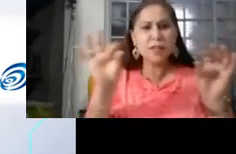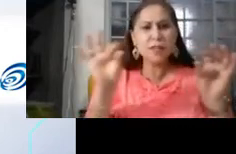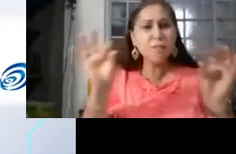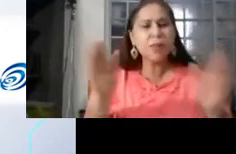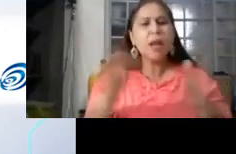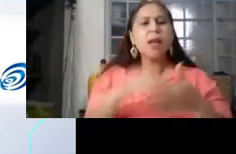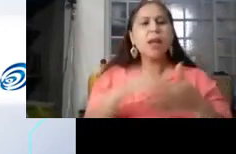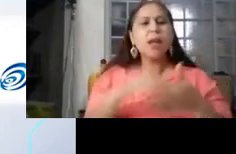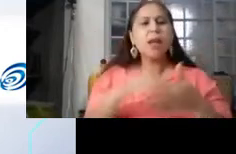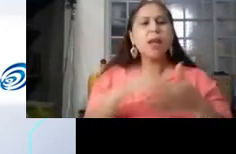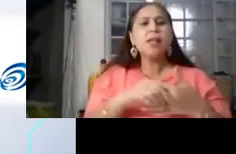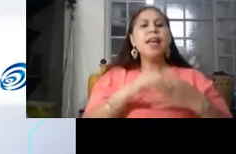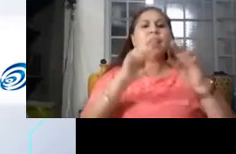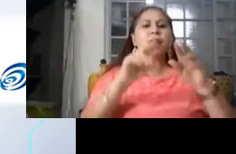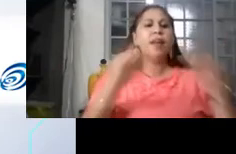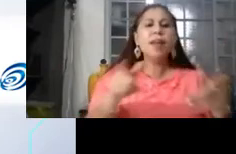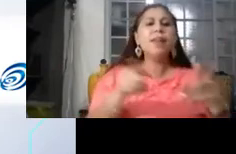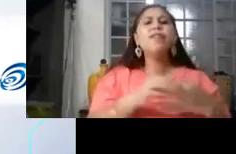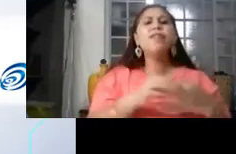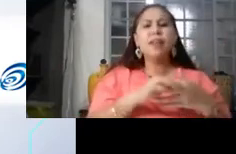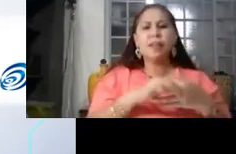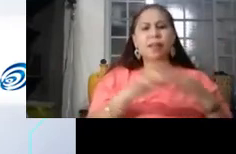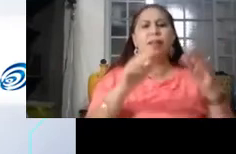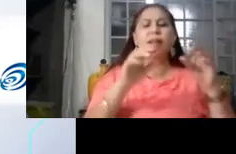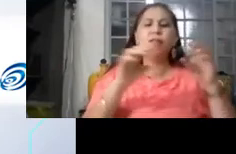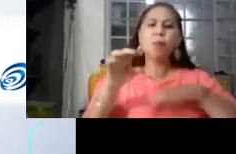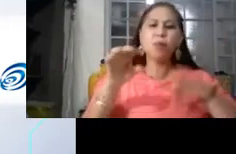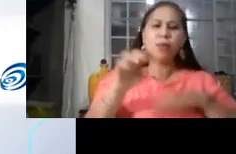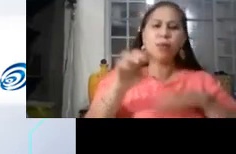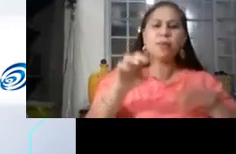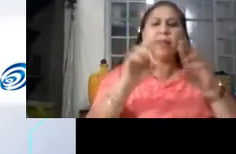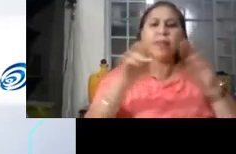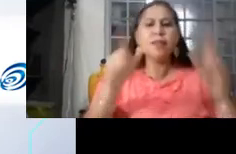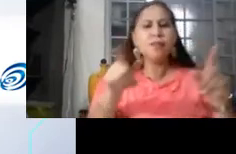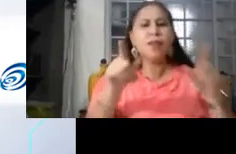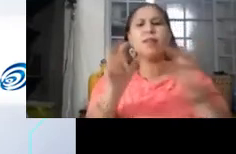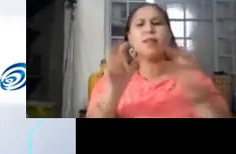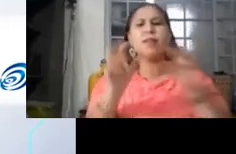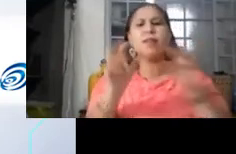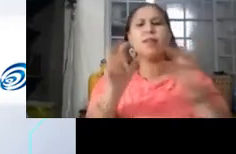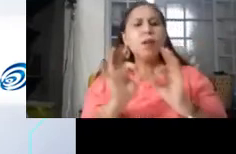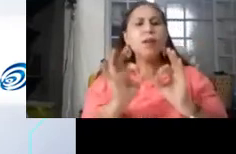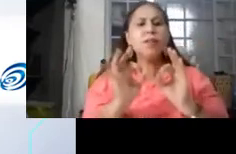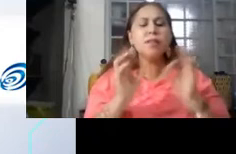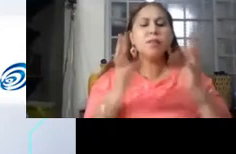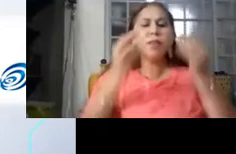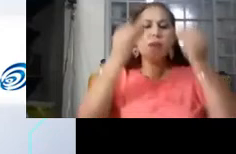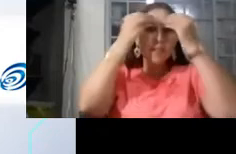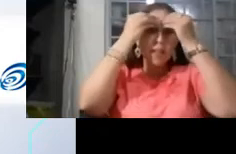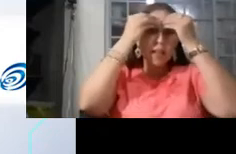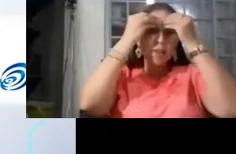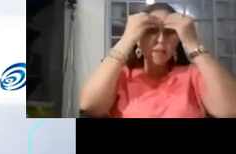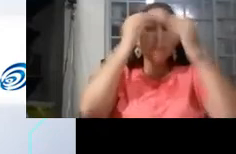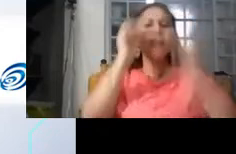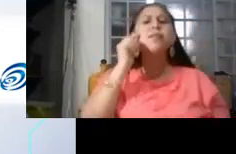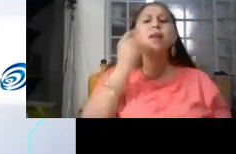frase, ela é diferente da língua portuguesa, ela é diferente, essa organização que é o que